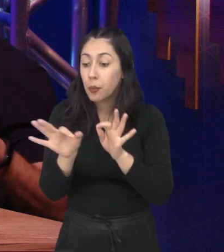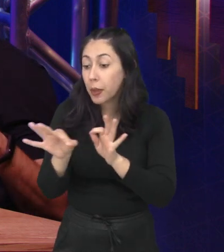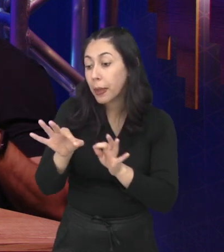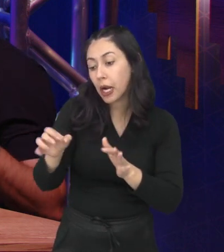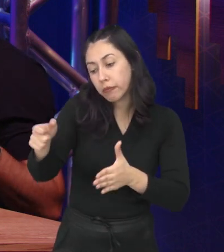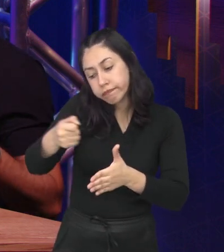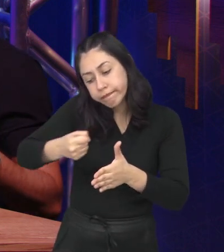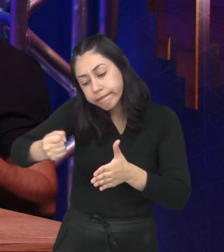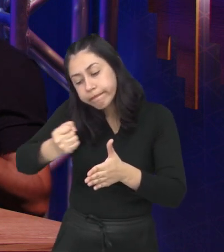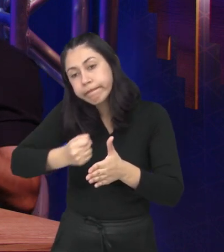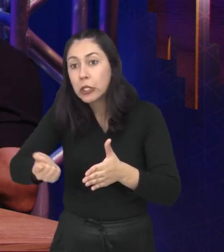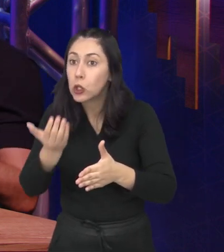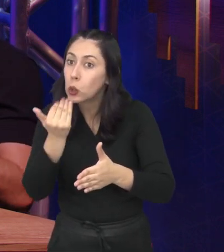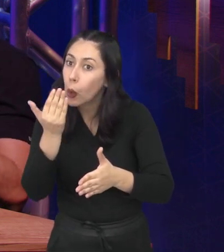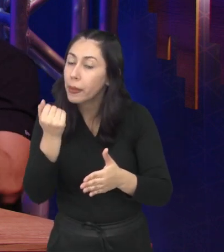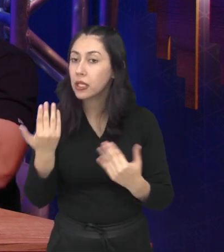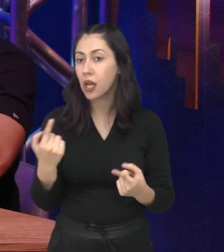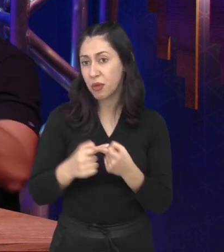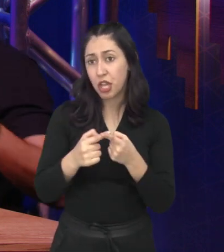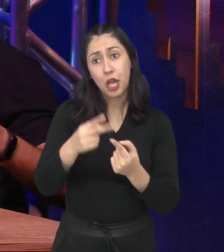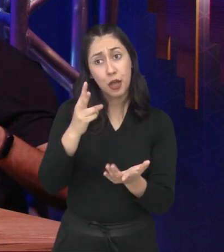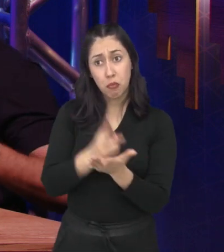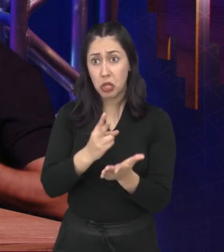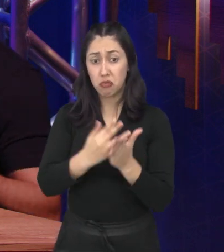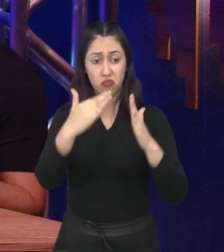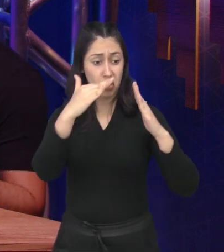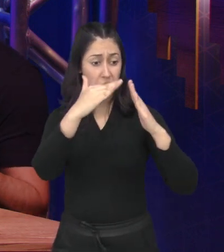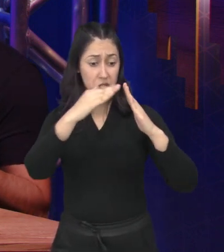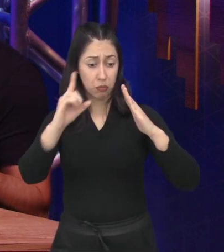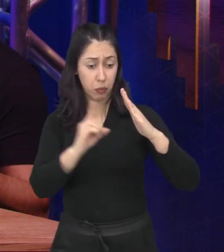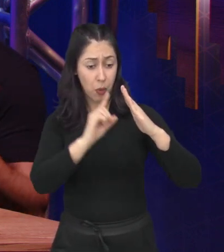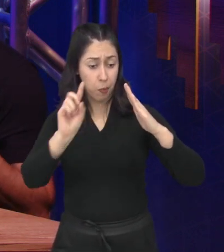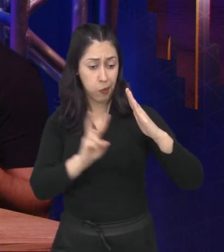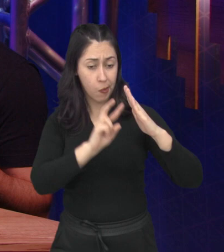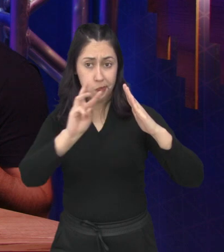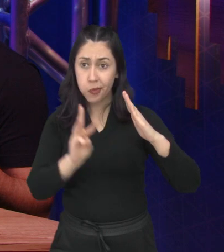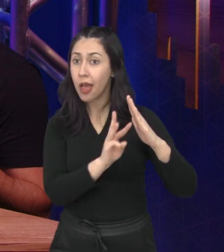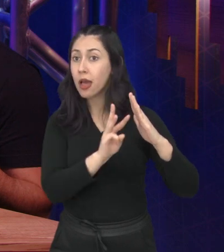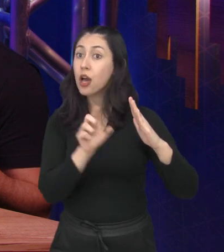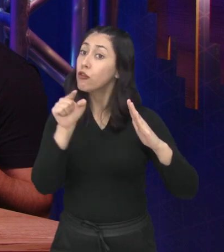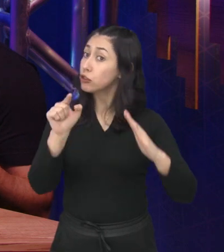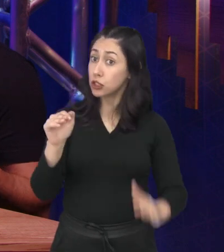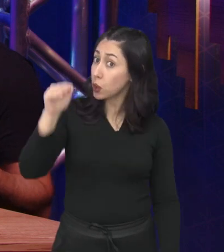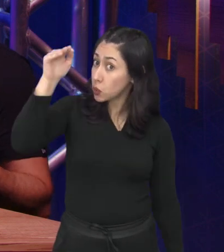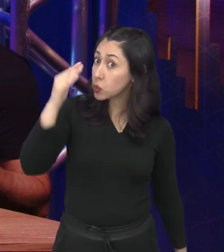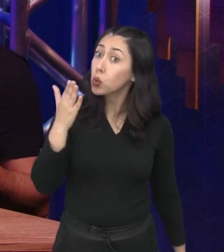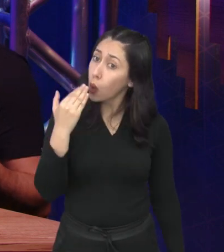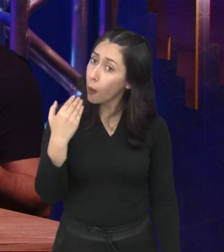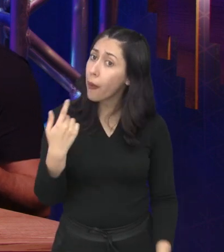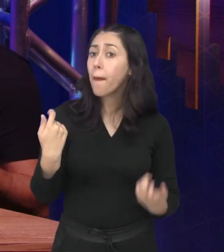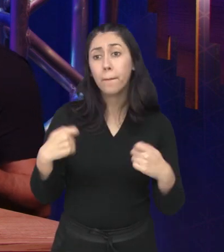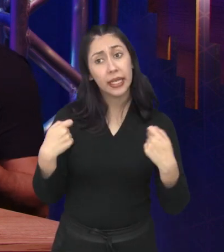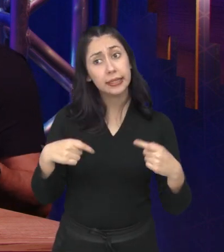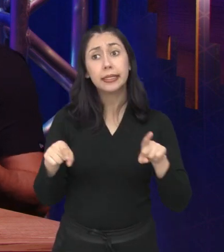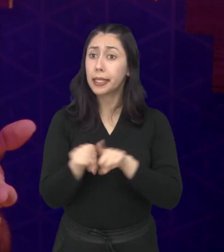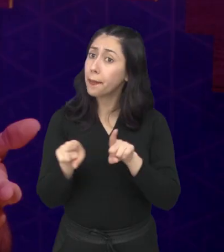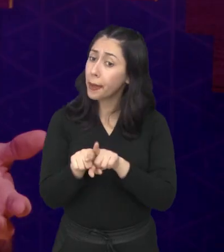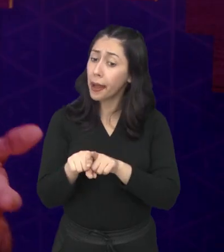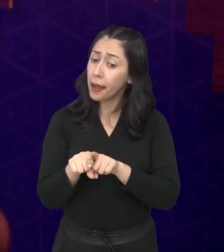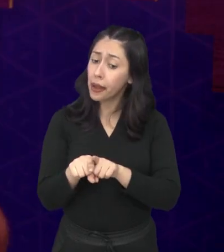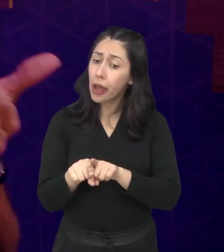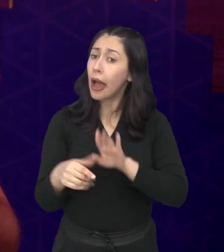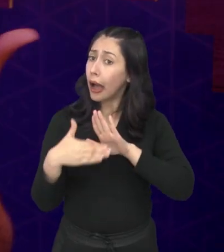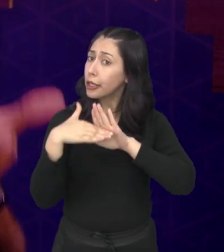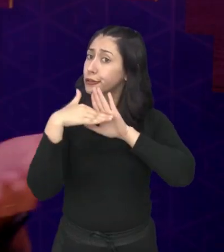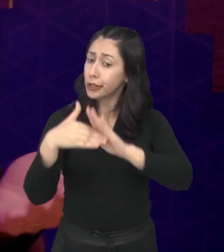sua comida, porque mesmo que você more com mais pessoas, você é um adulto e você come. Então, nada mais justo do que